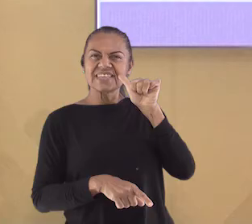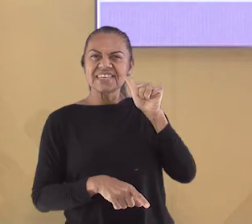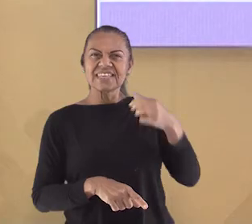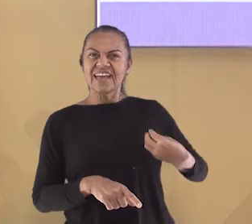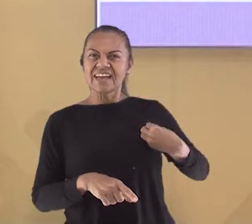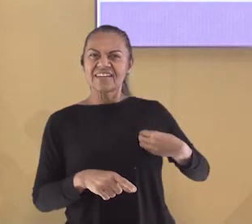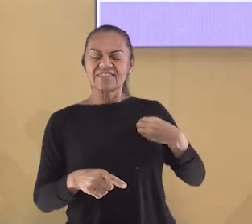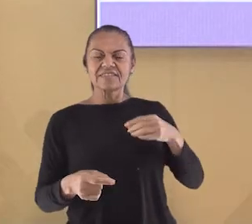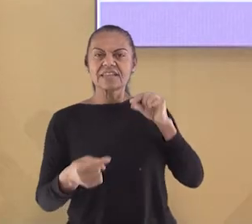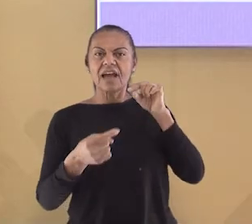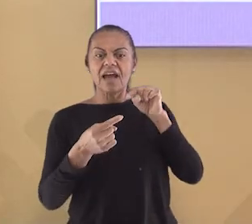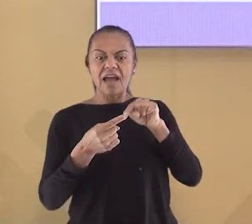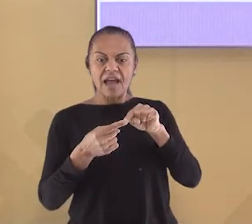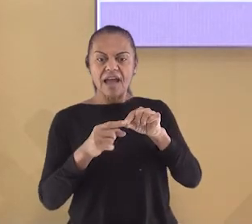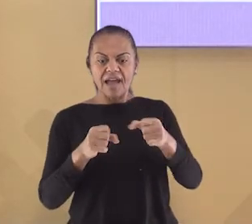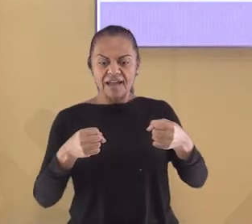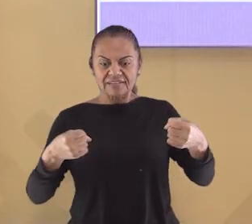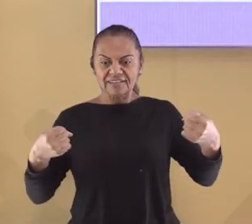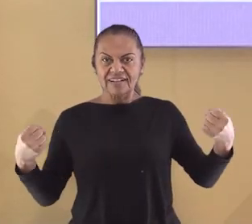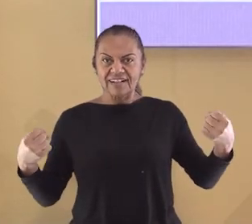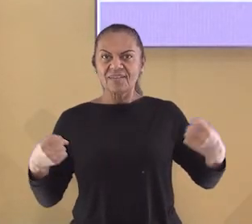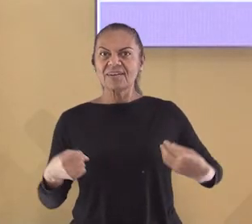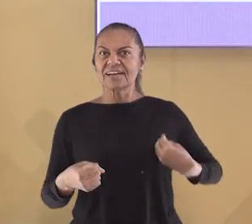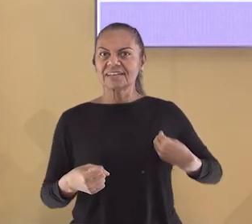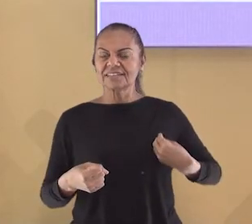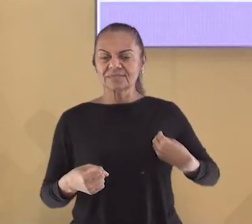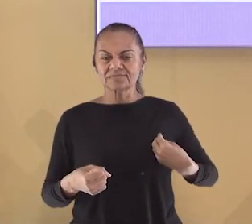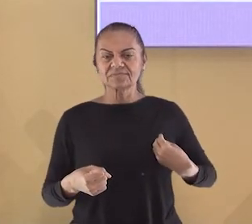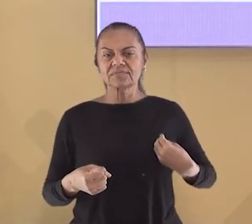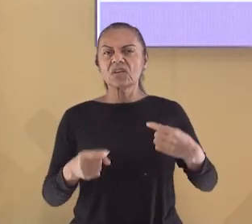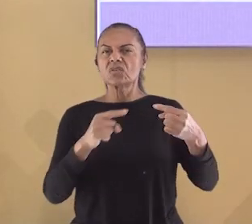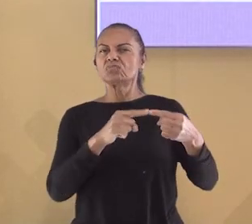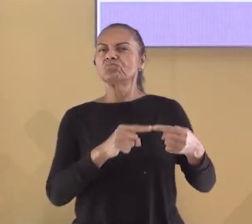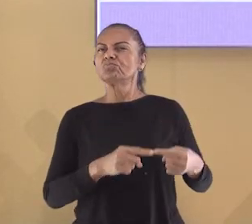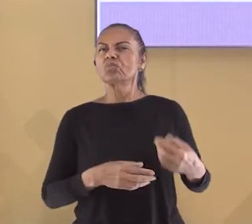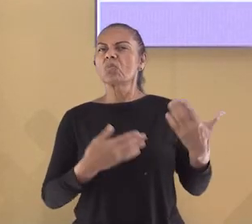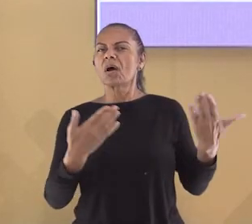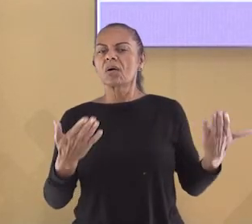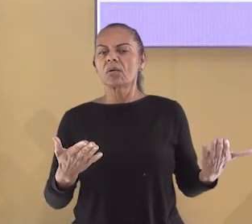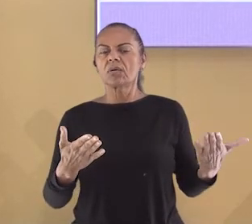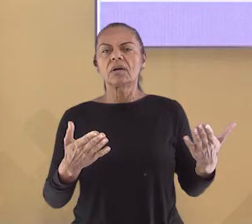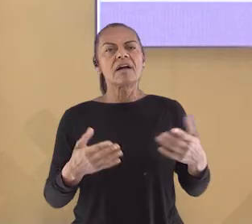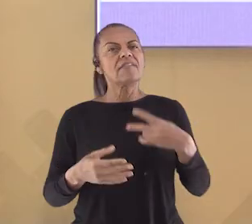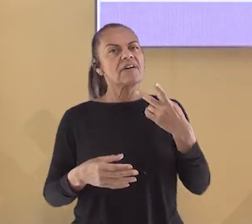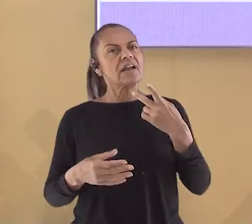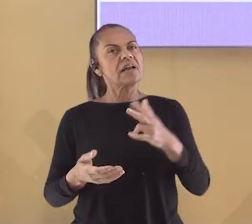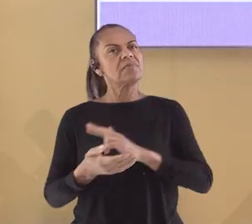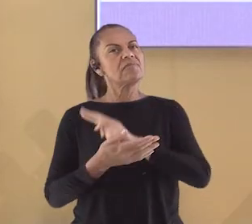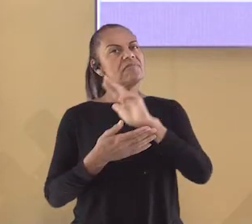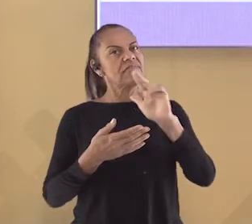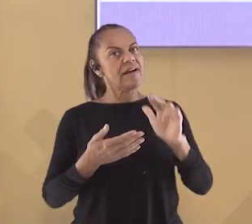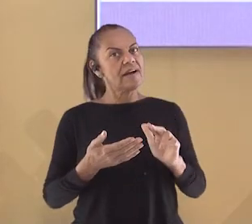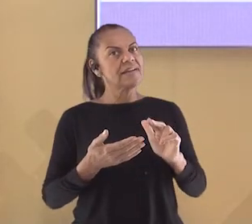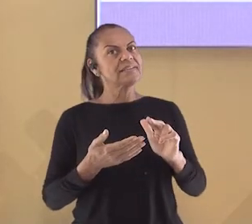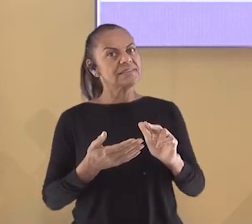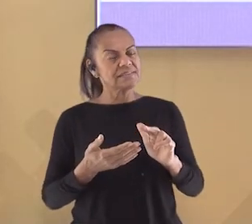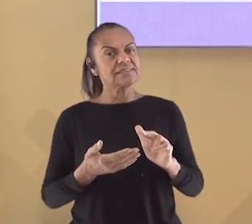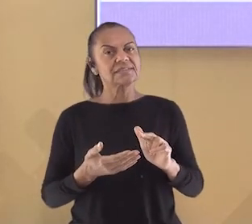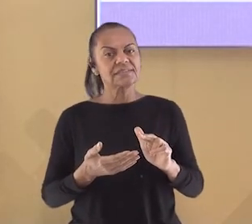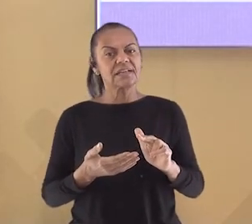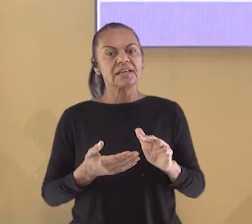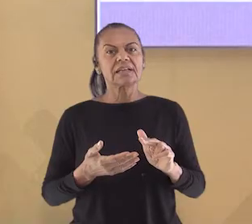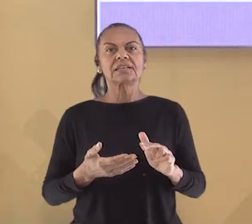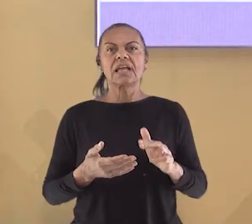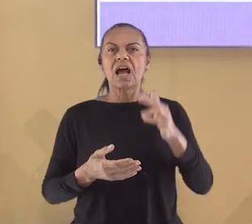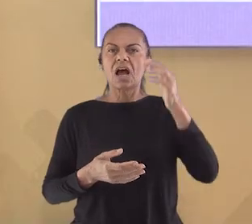quais são? Falamos sobre o islamismo, o judaísmo, sobre a igreja católica, a igreja evangélica ou protestante